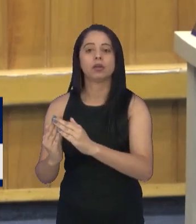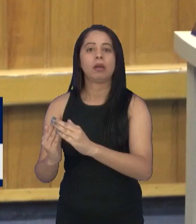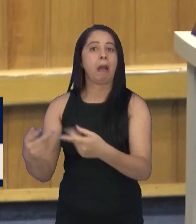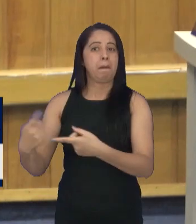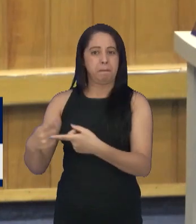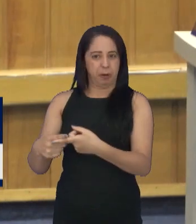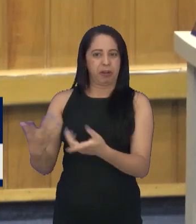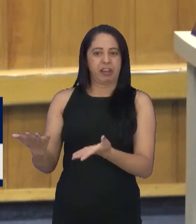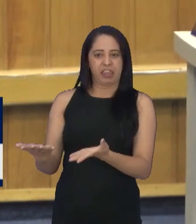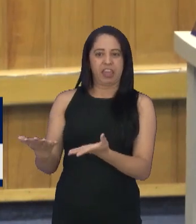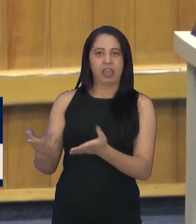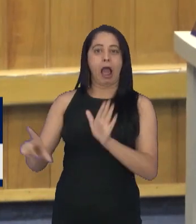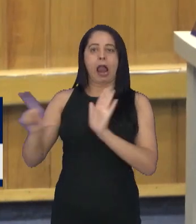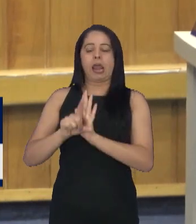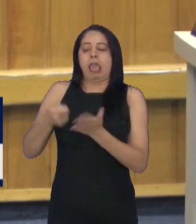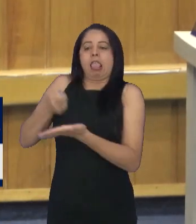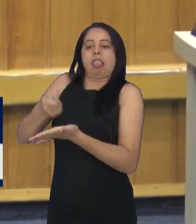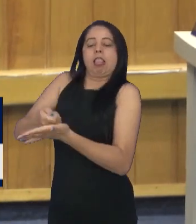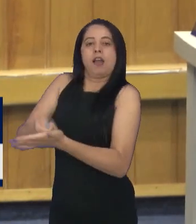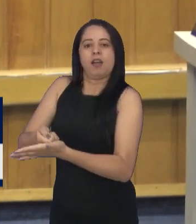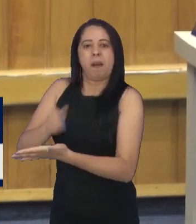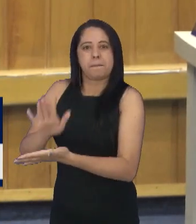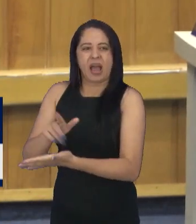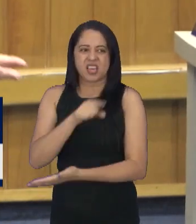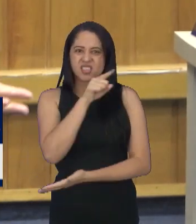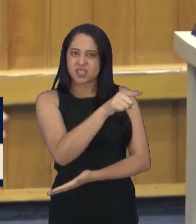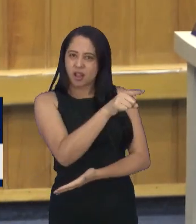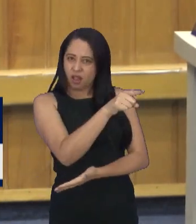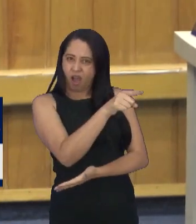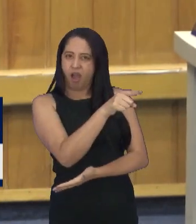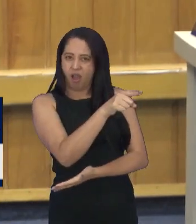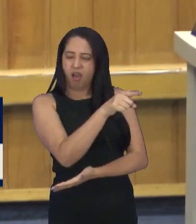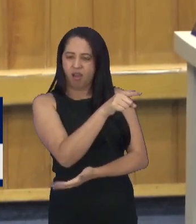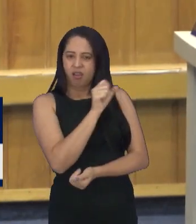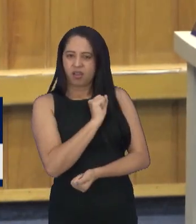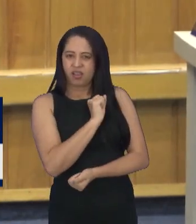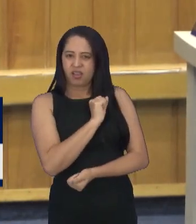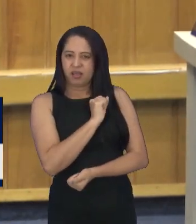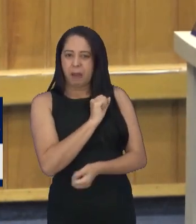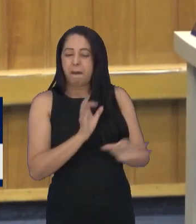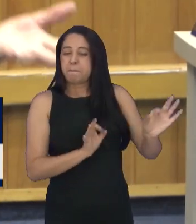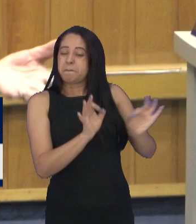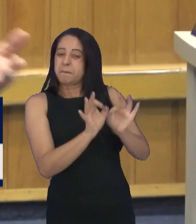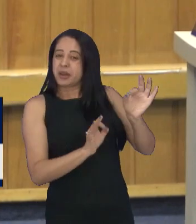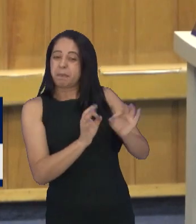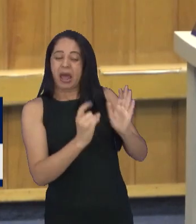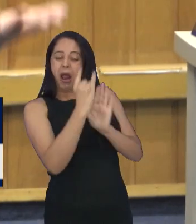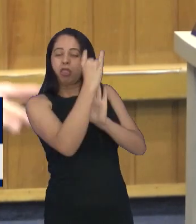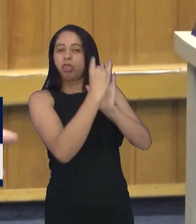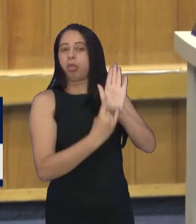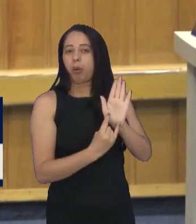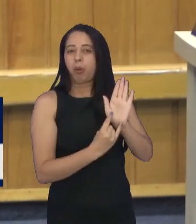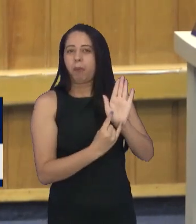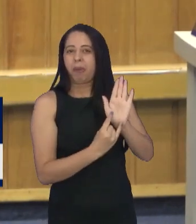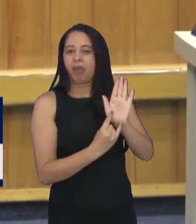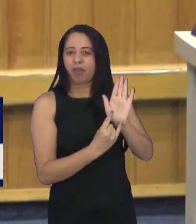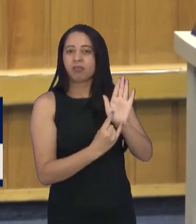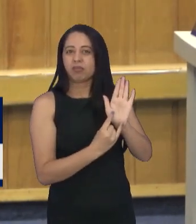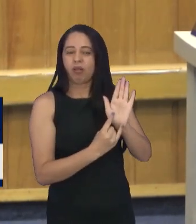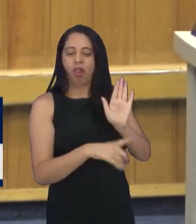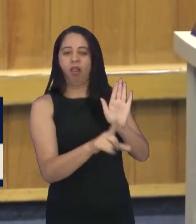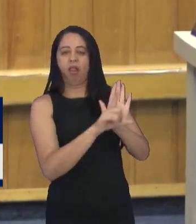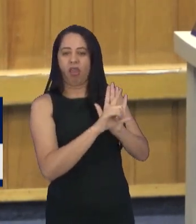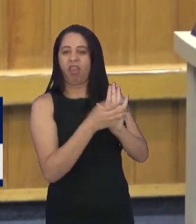Porque a lei é rígida. Agora vai fazer uma outorga, que é para transpor ao que já está determinado por